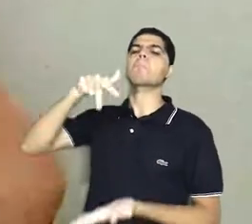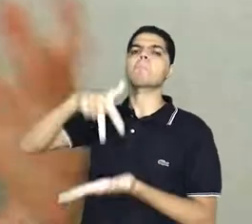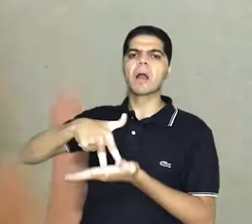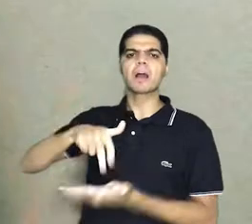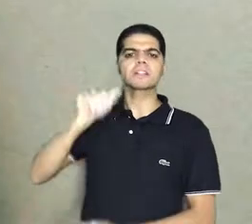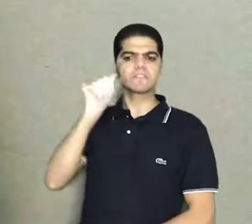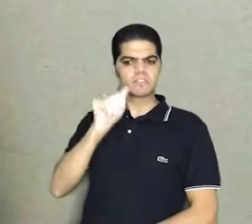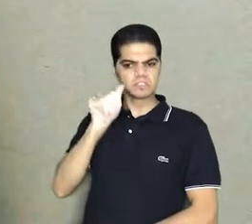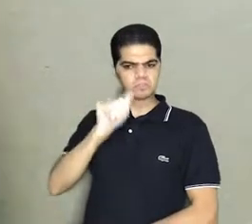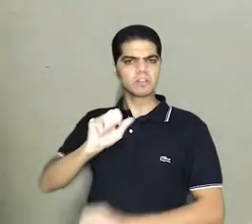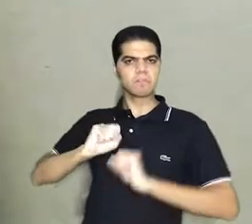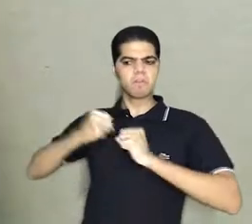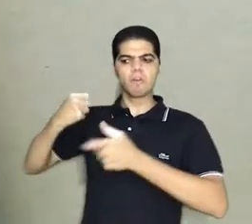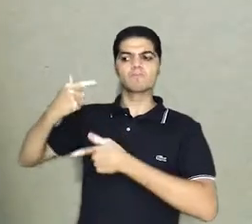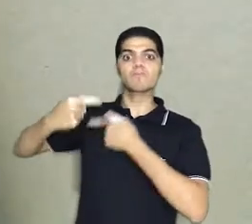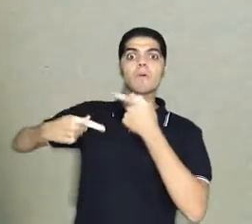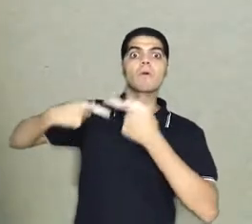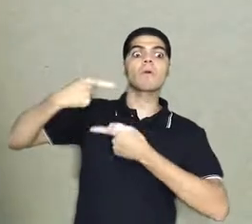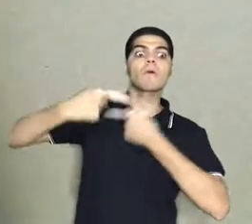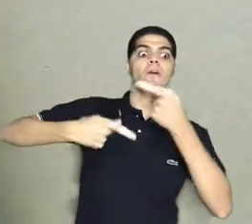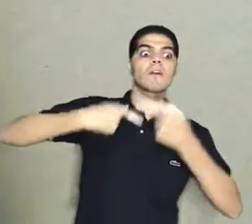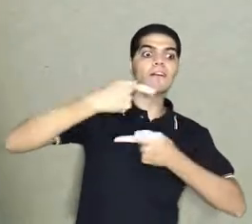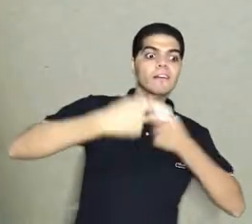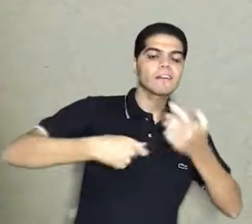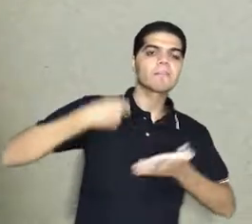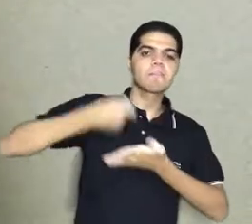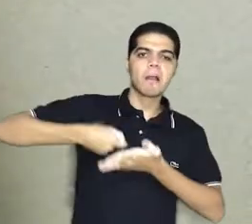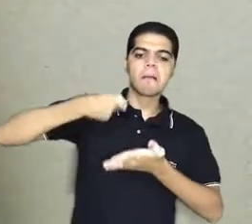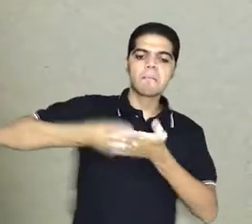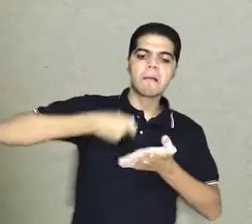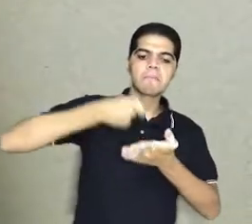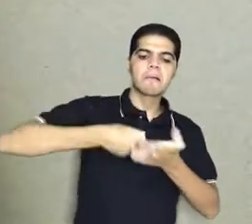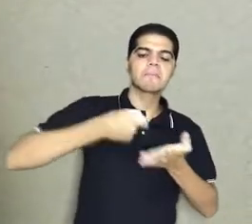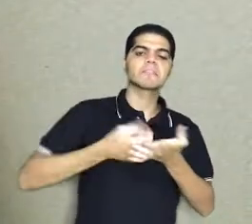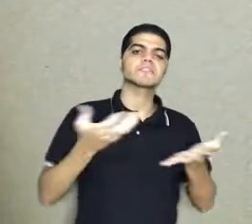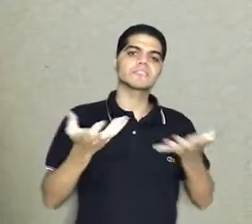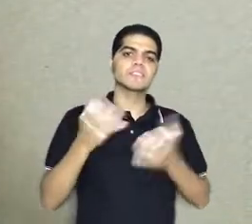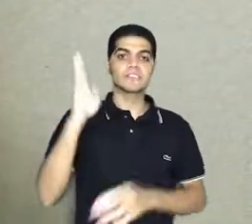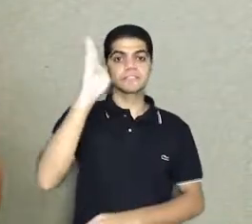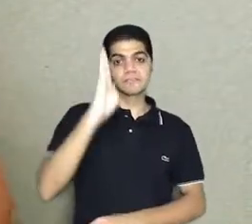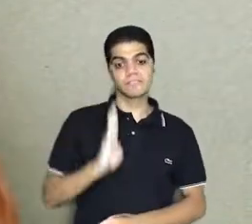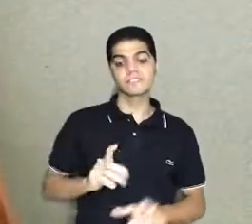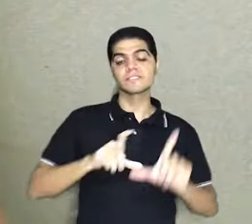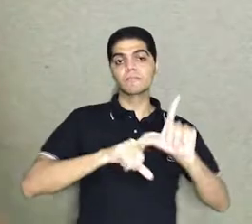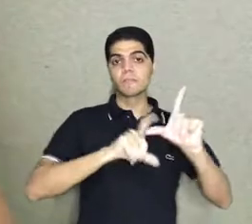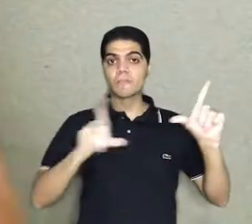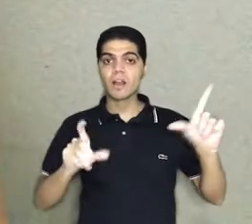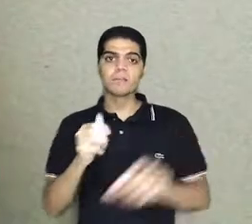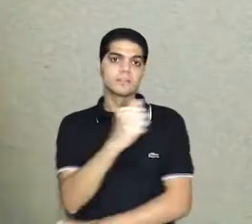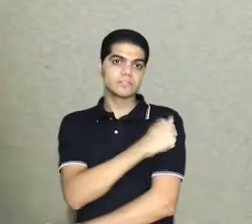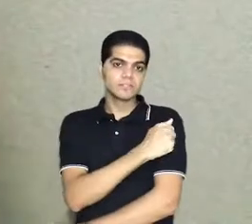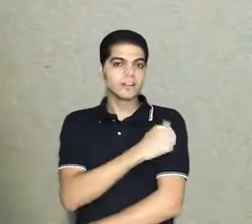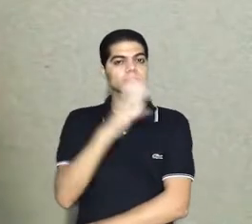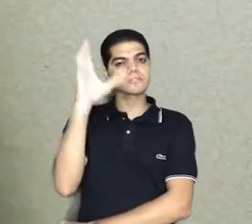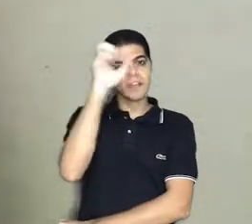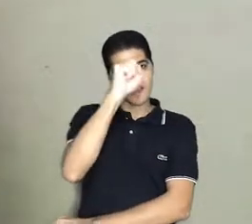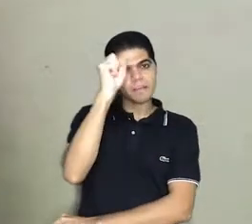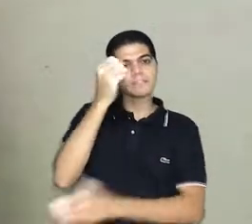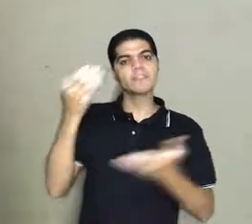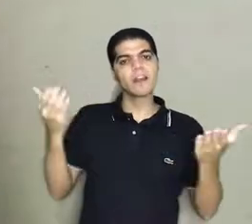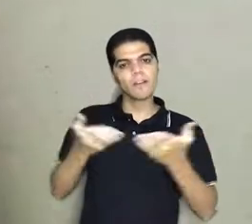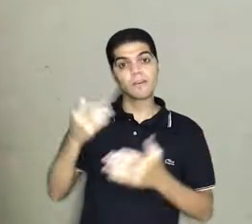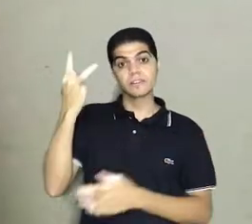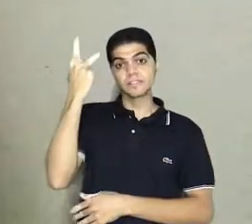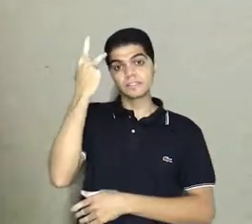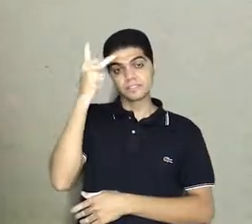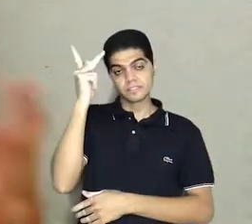mulheres descendentes daquelas que lutaram no processo de independência do Brasil, para que os alunos se aproximem cada vez mais dessa narrativa